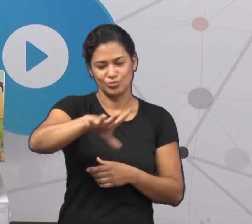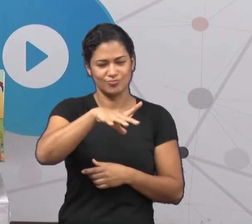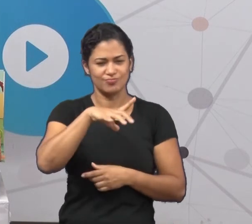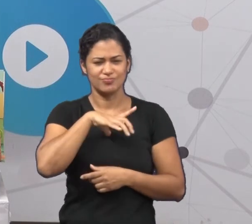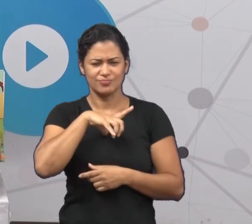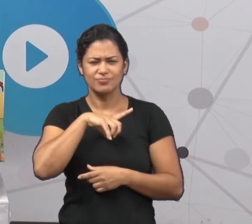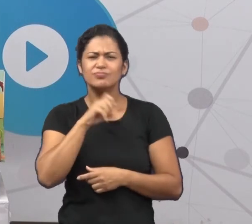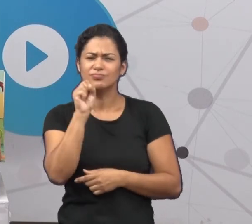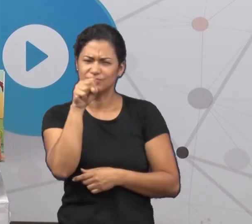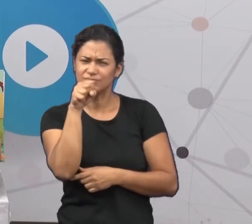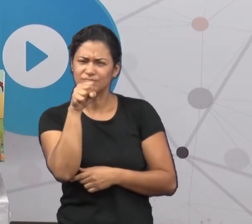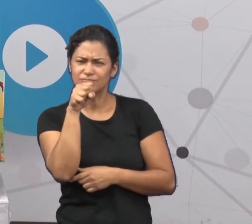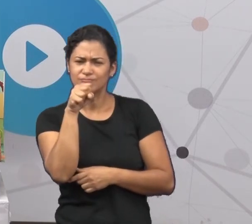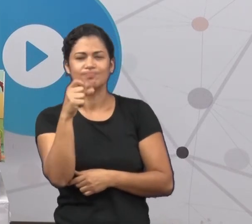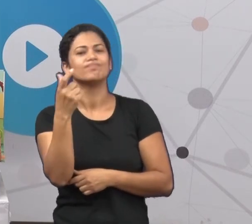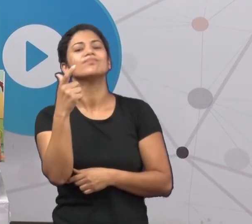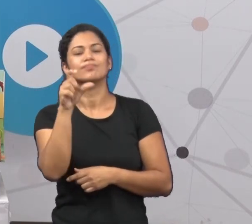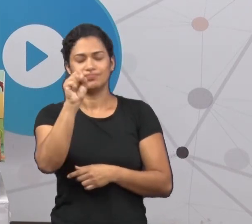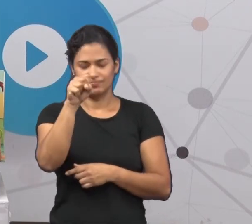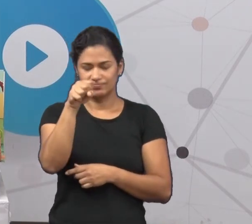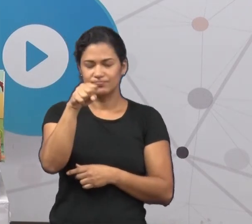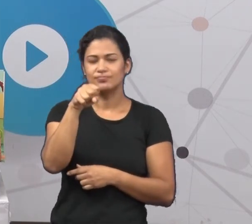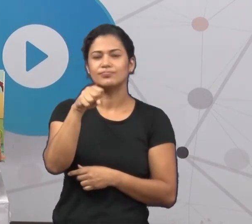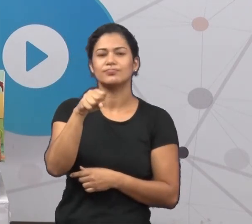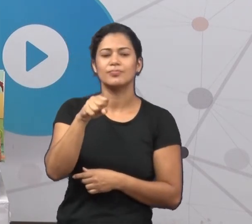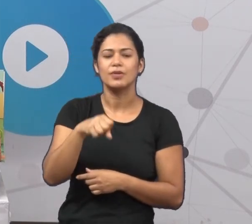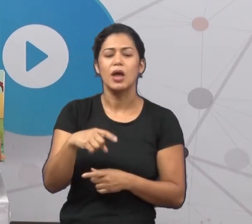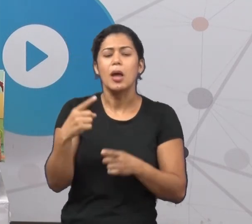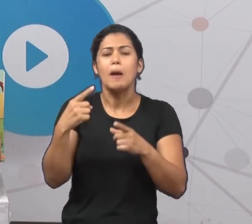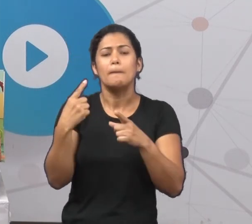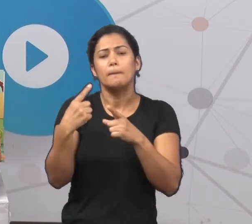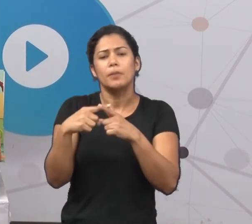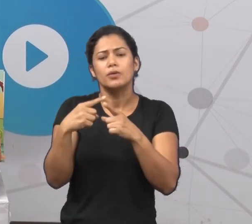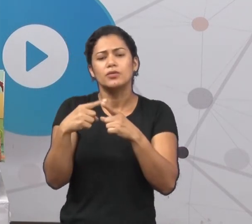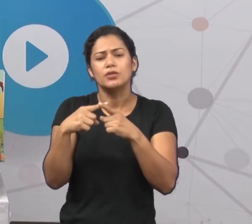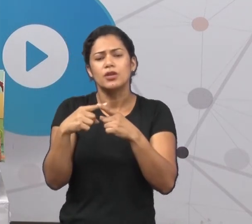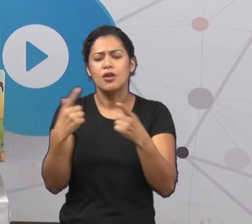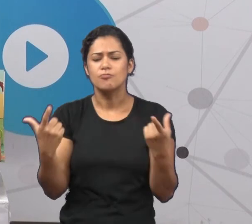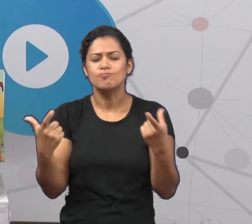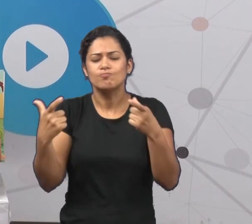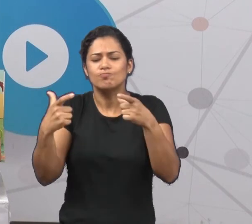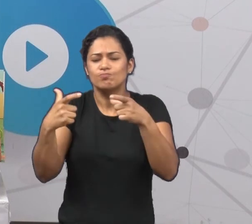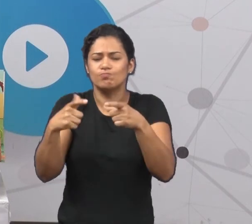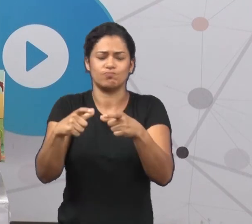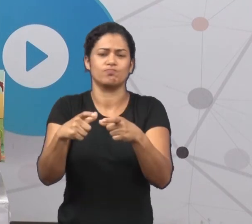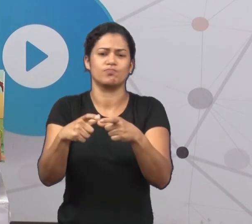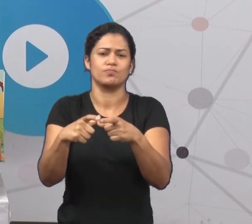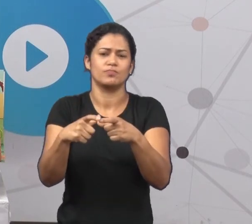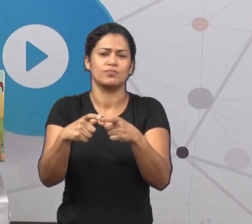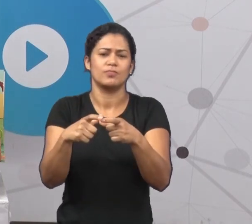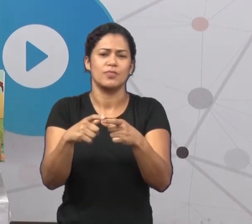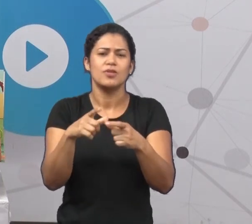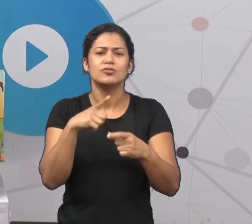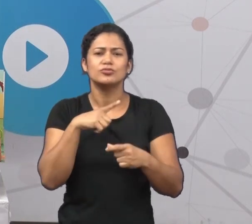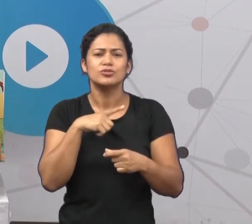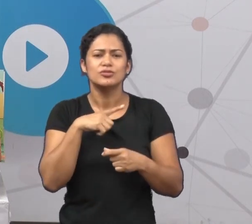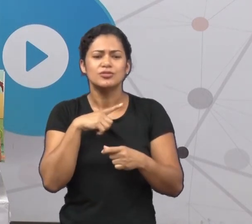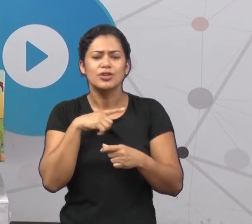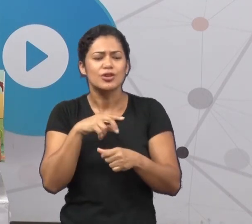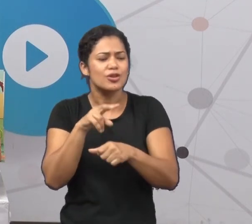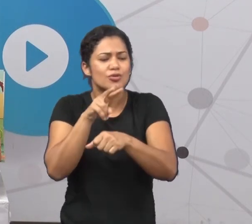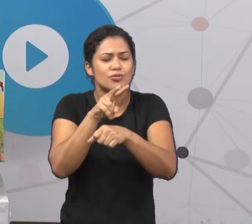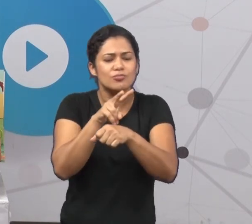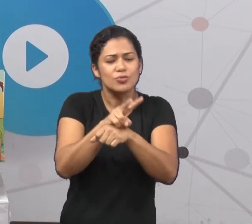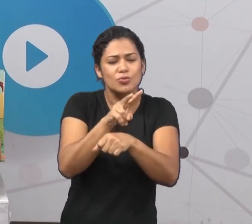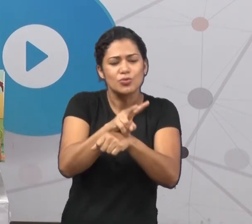animais? Sim, também tem. Mas é uma criação menor, os quintais são menores. Existem pessoas na zona